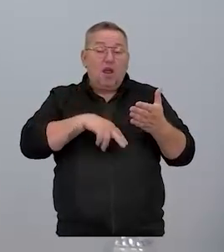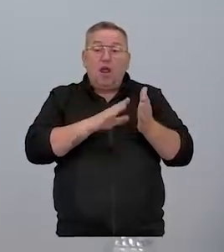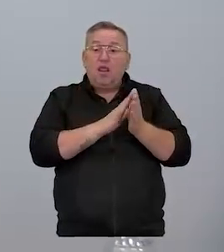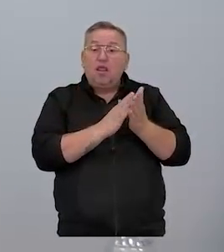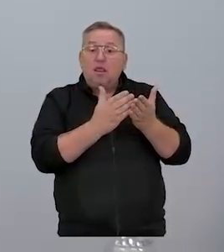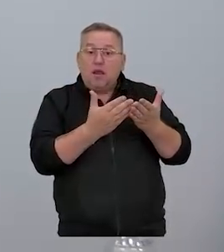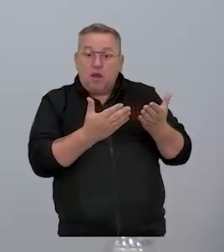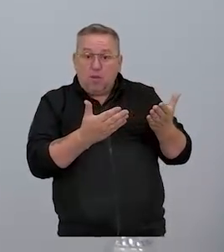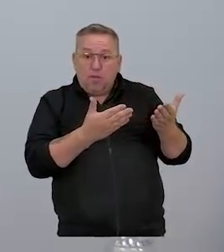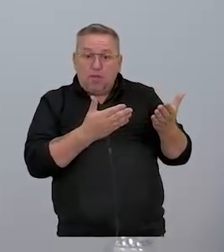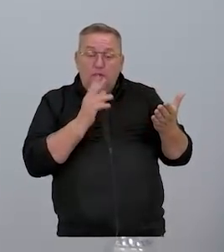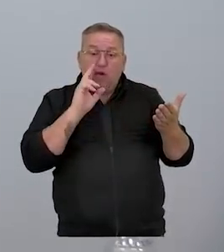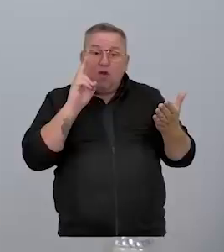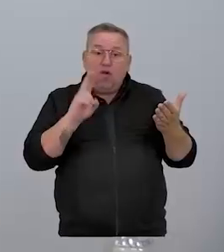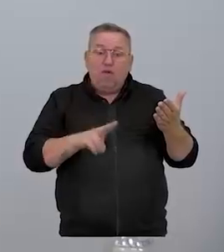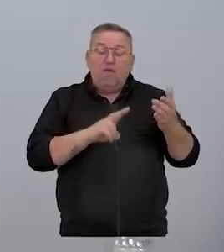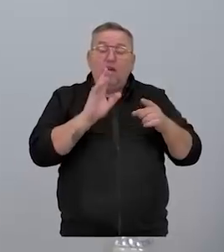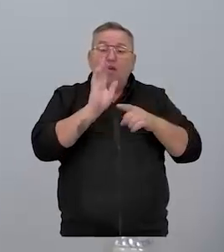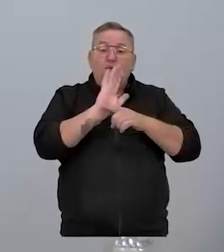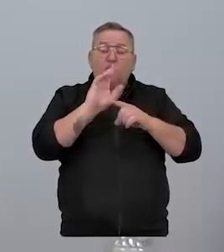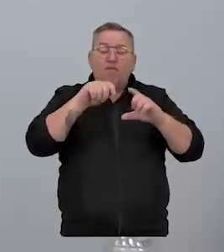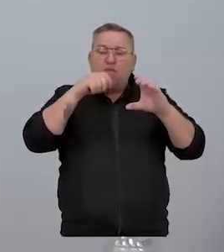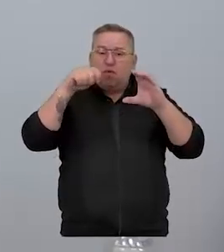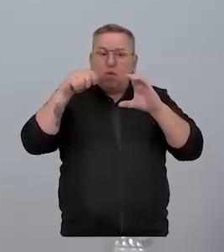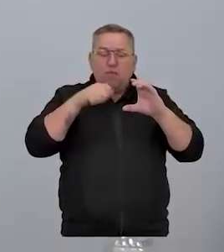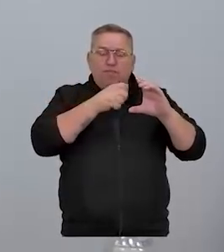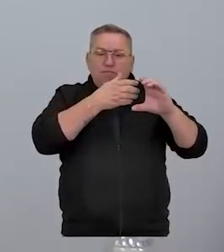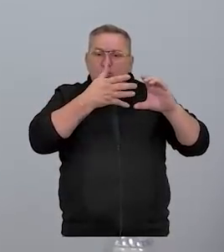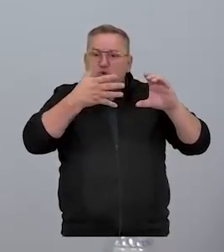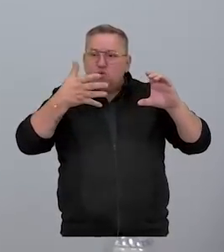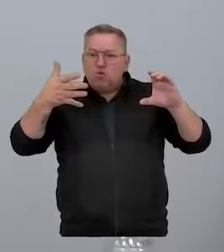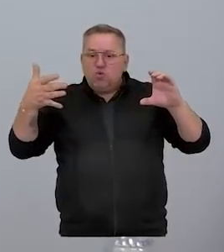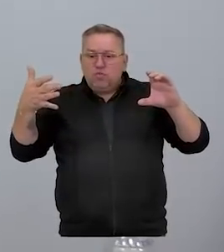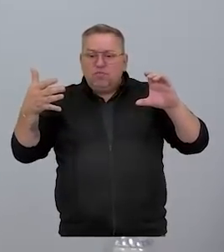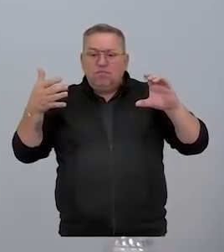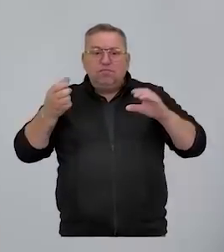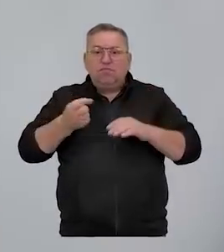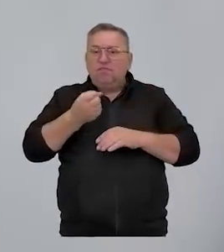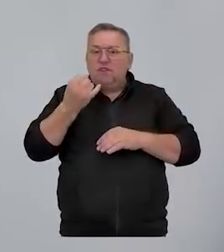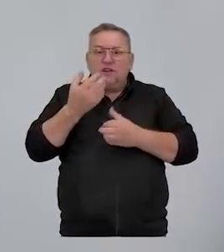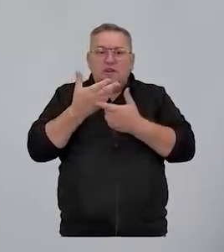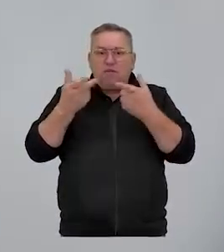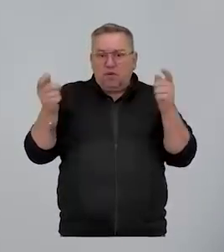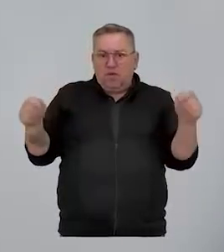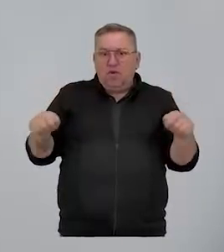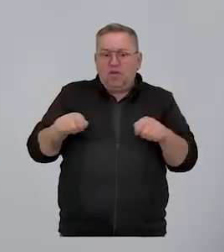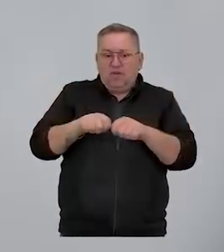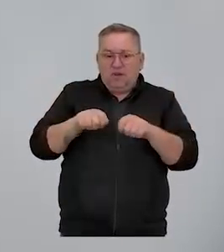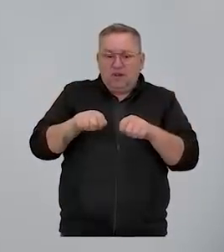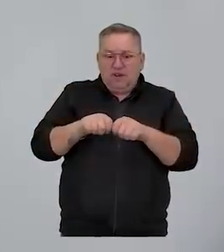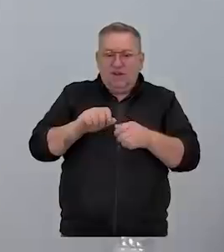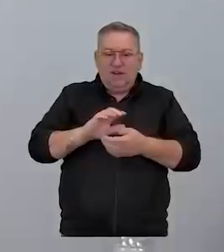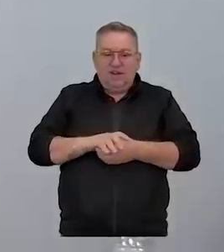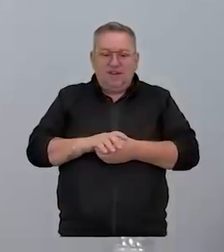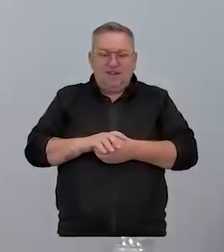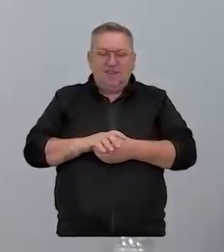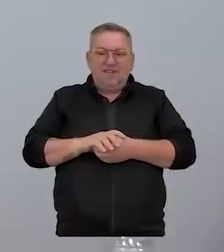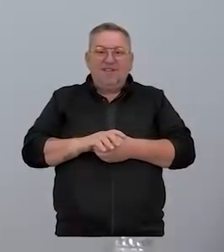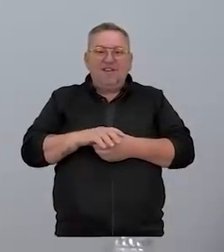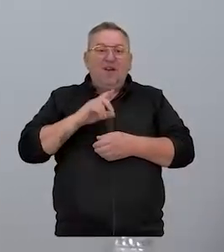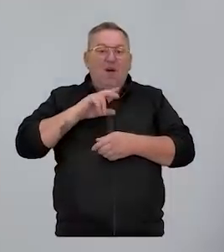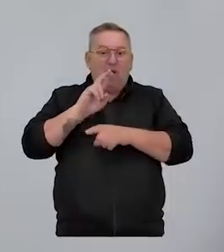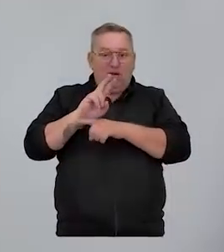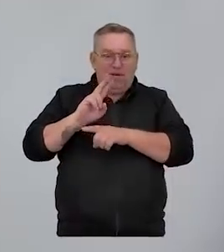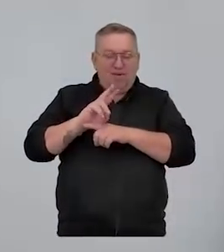livro, assistindo a um filme, né? Tantas coisas que podem ser feitas. Brincadeiras. Ajudando a mãe. Ajudando a mãe, isso mesmo.